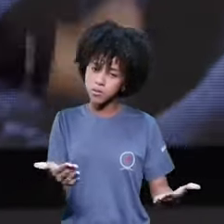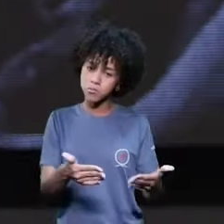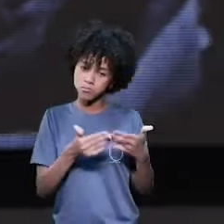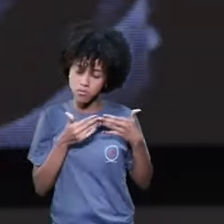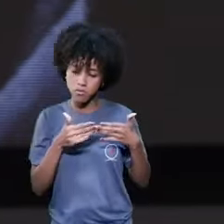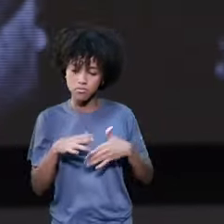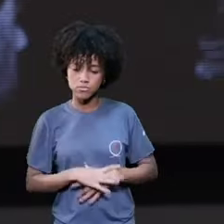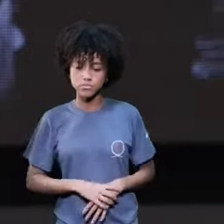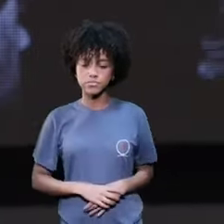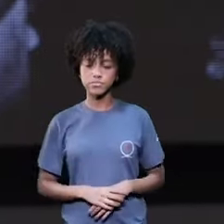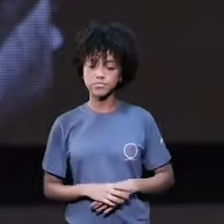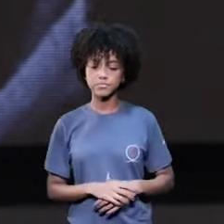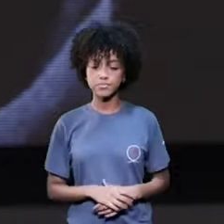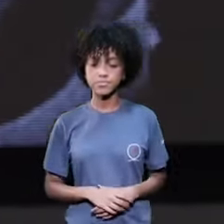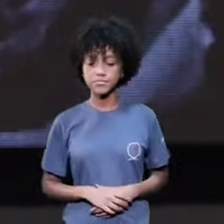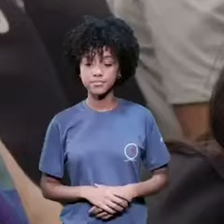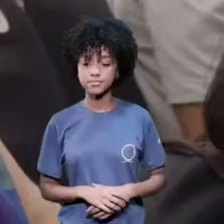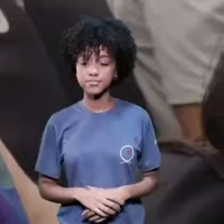Deus.